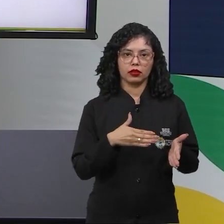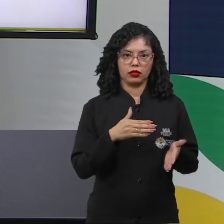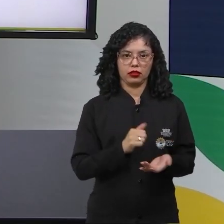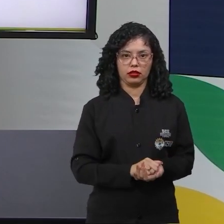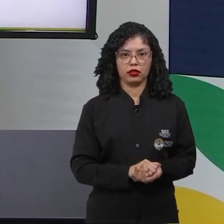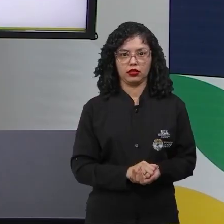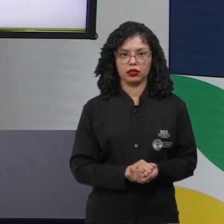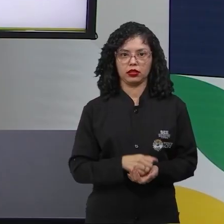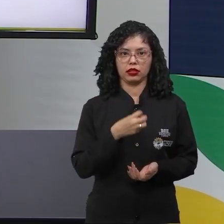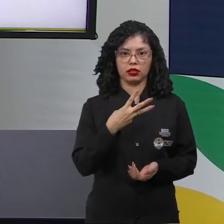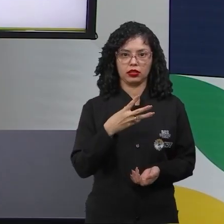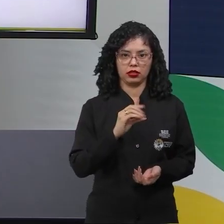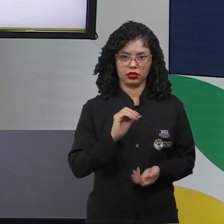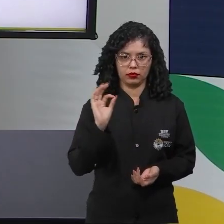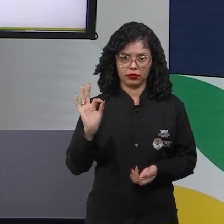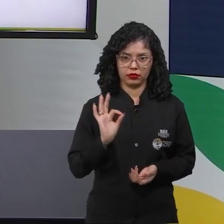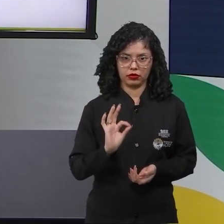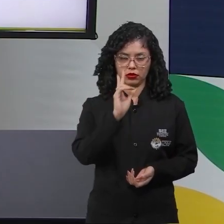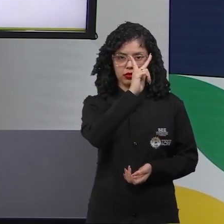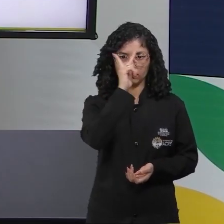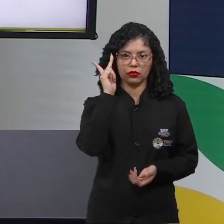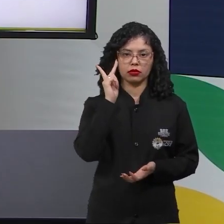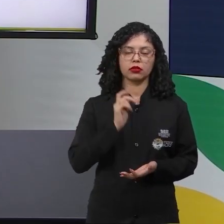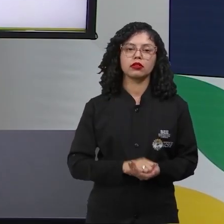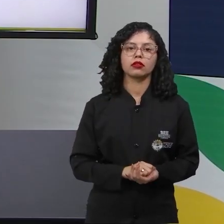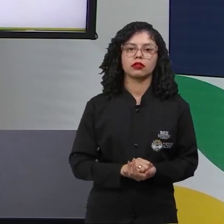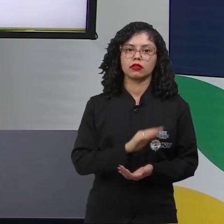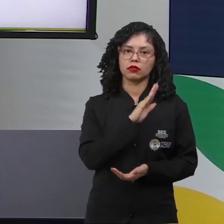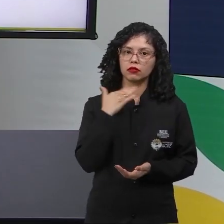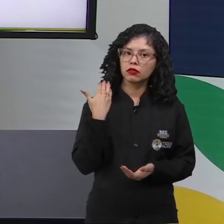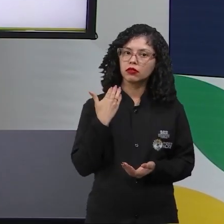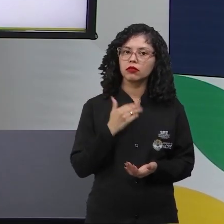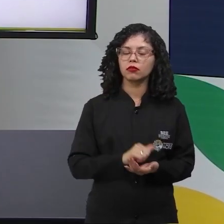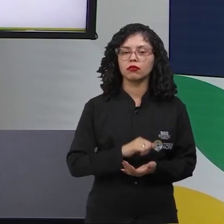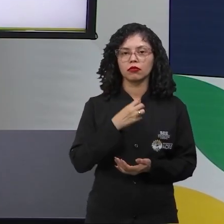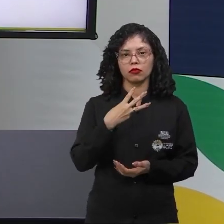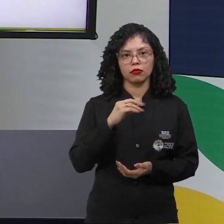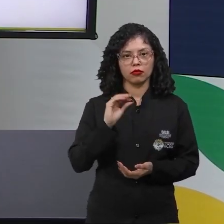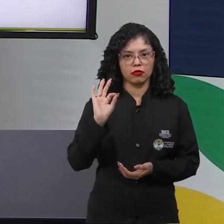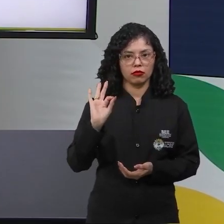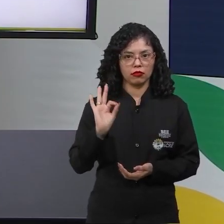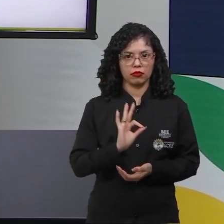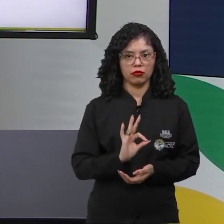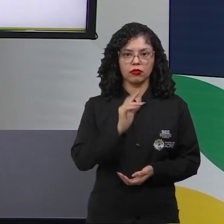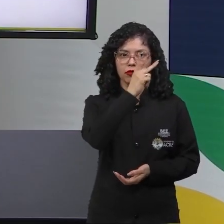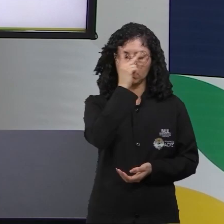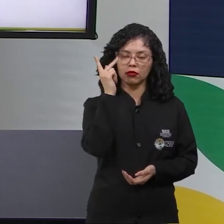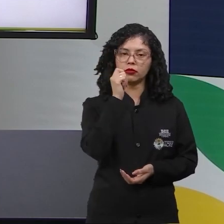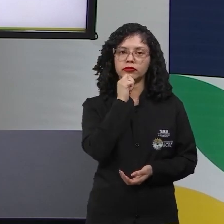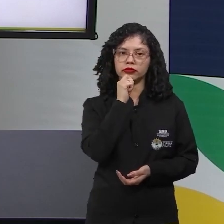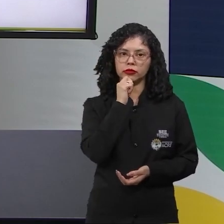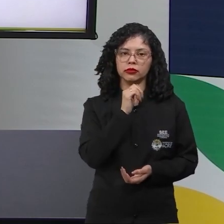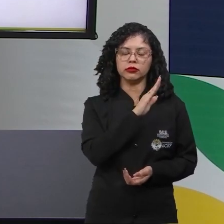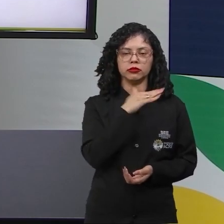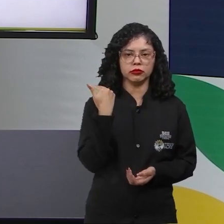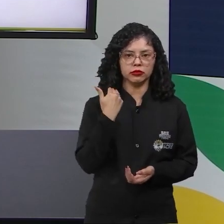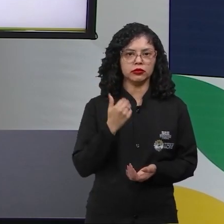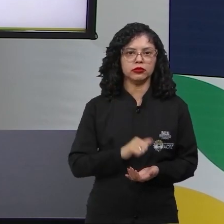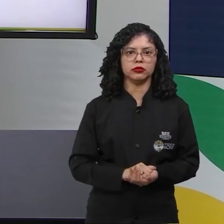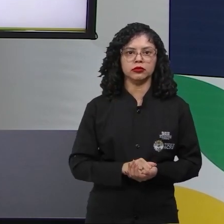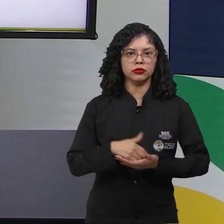a 30% das pessoas morreram, 30% das pessoas morreram